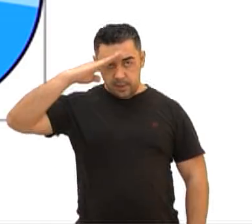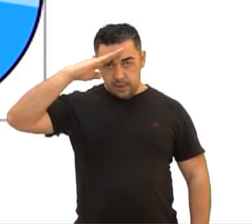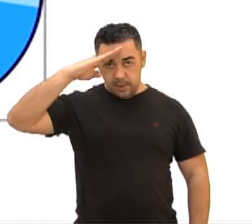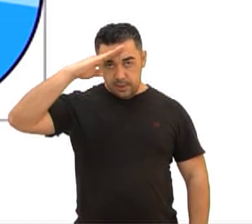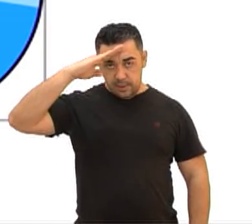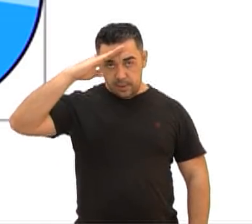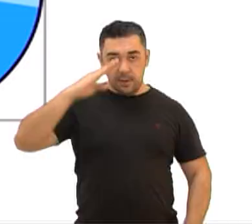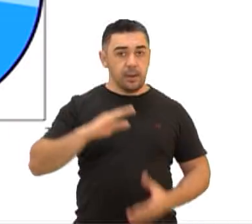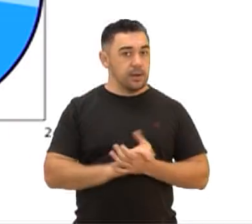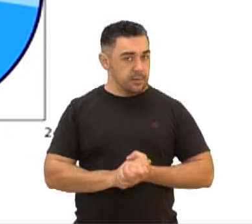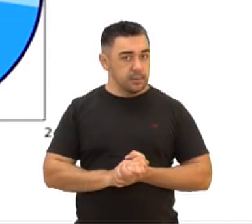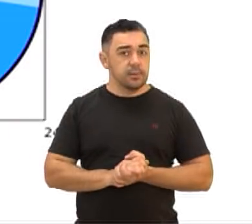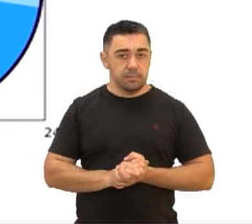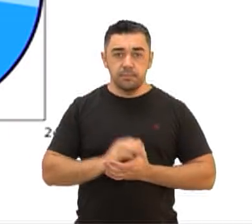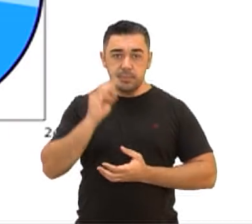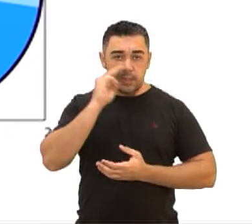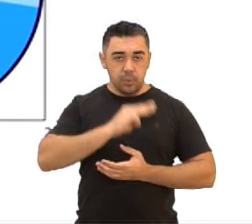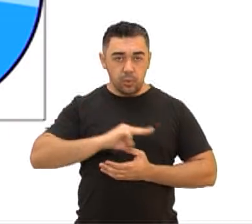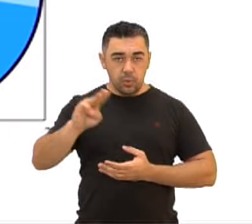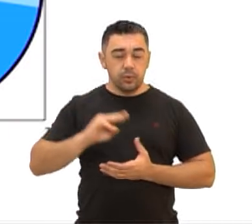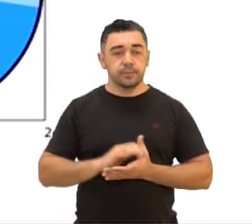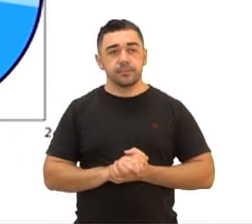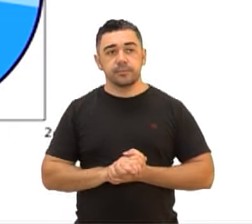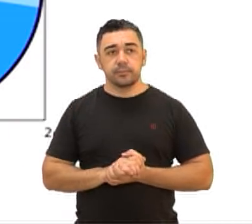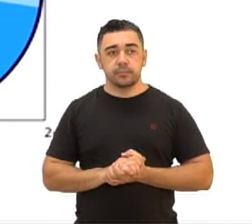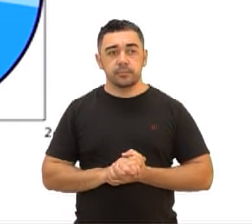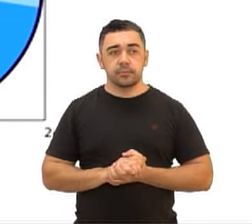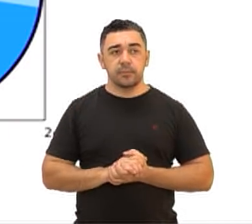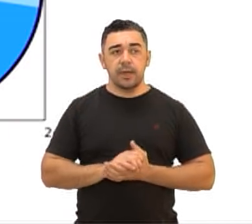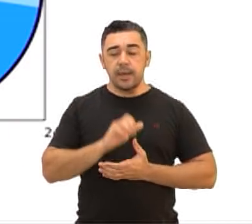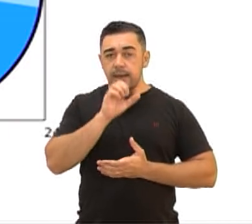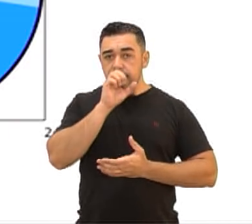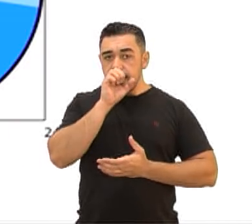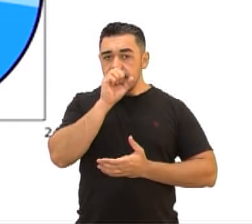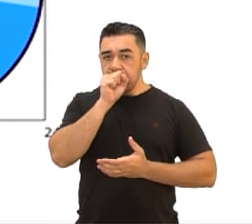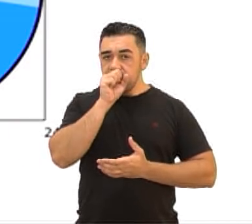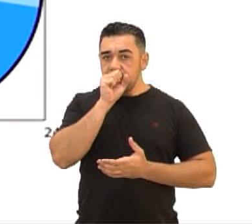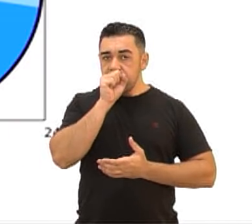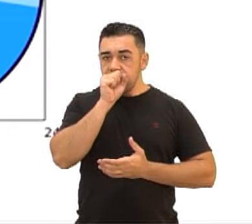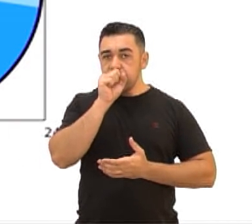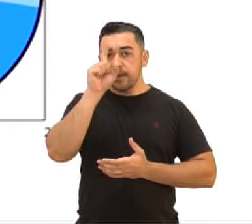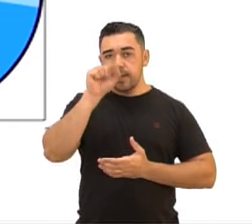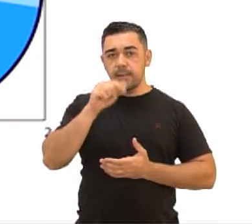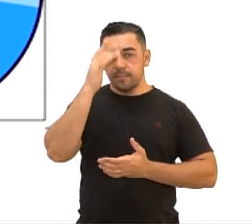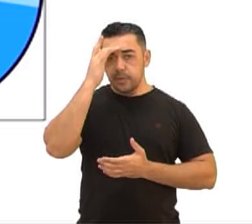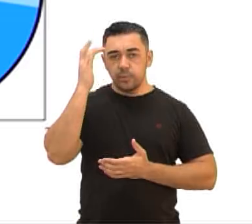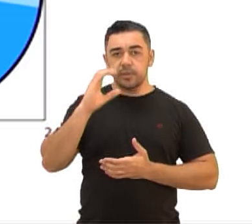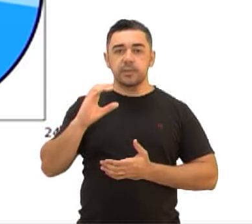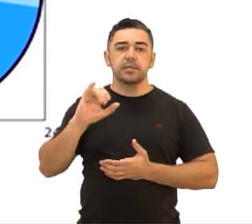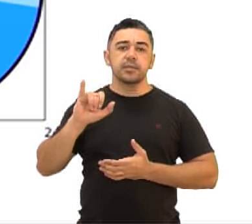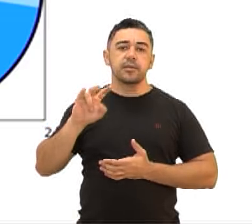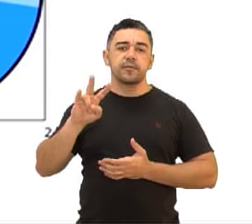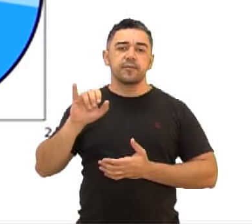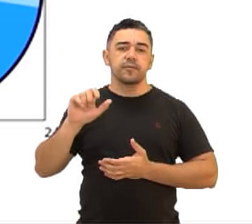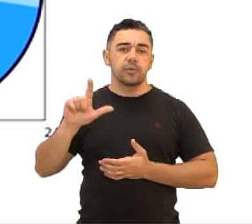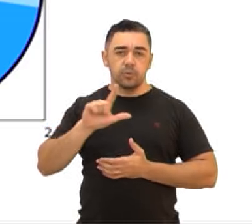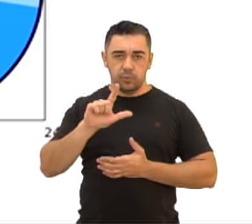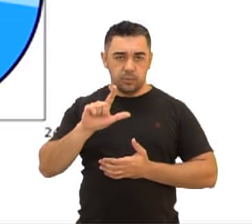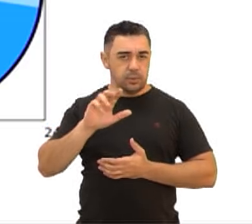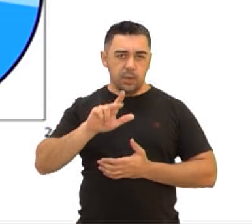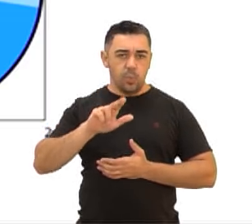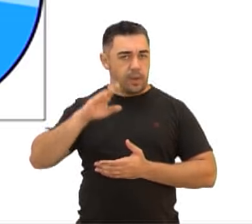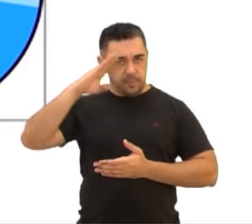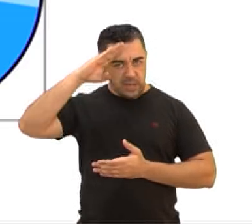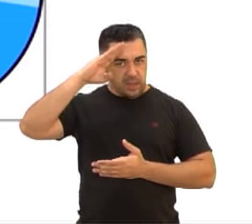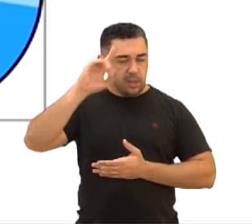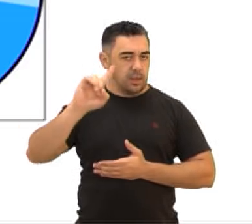você tem a escala ali. E em laranja, você tem os civis mortos na guerra. E